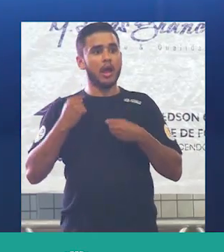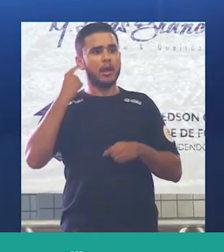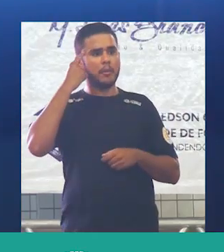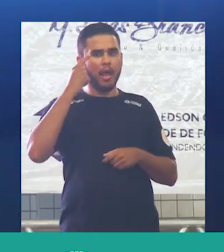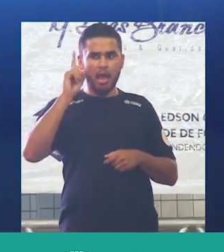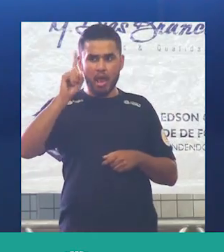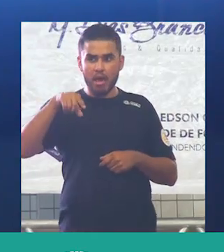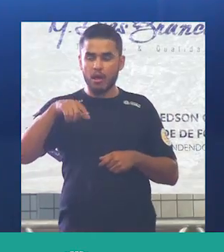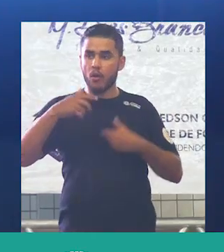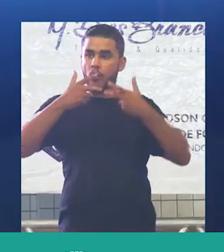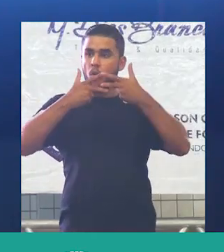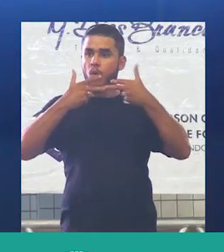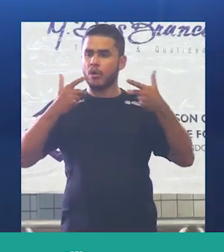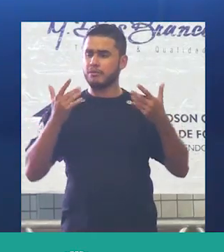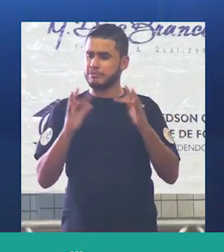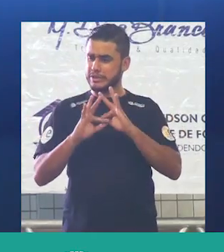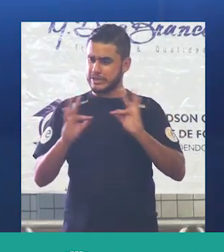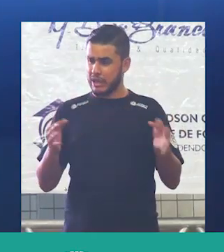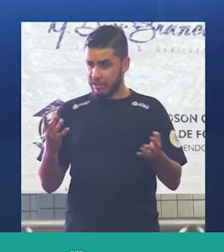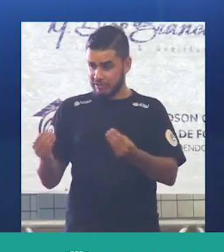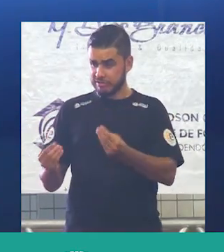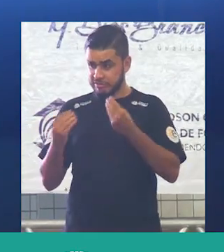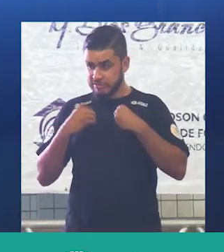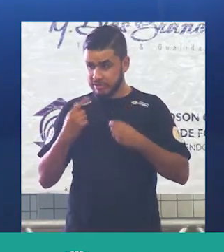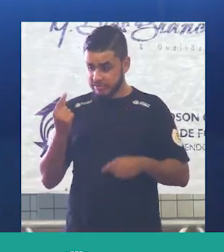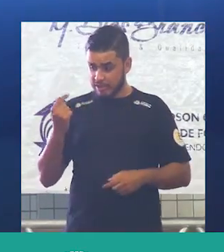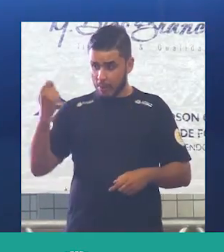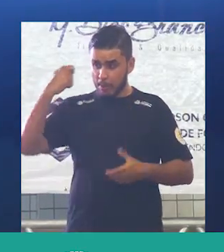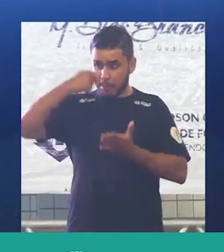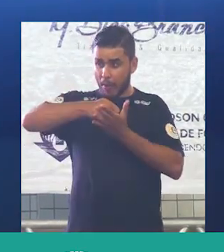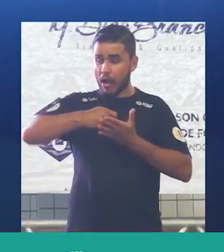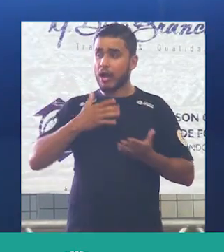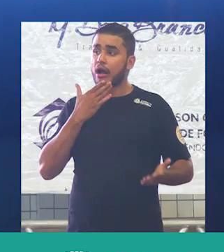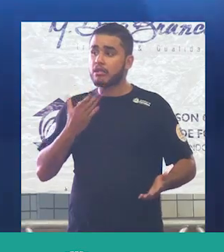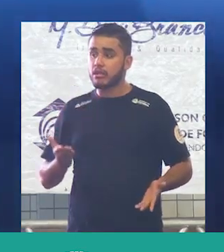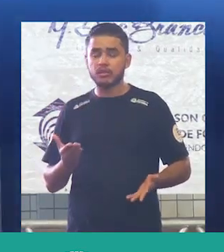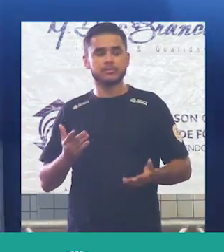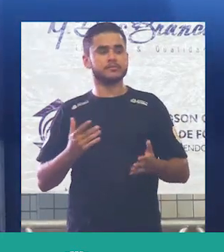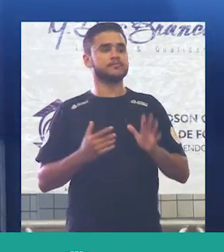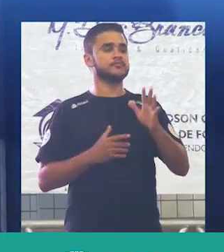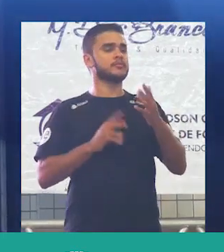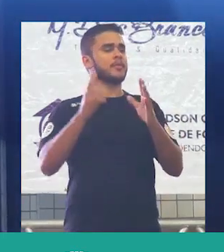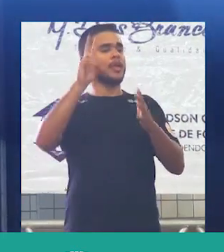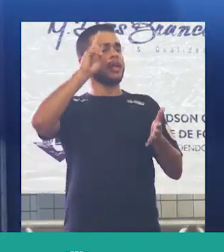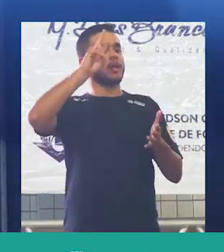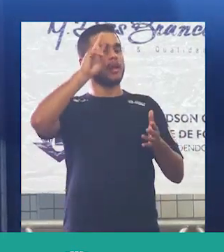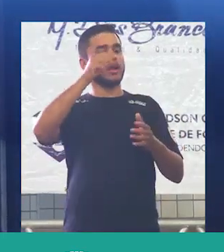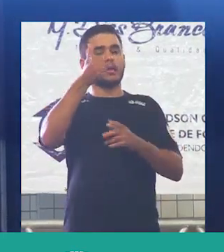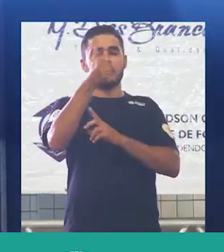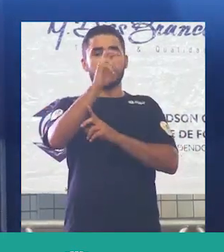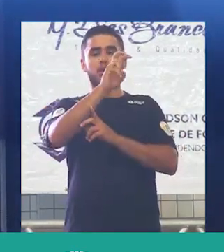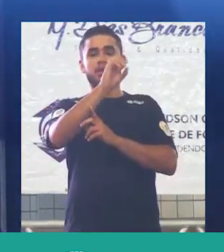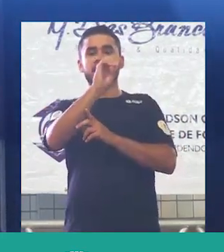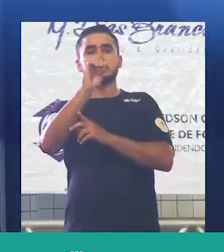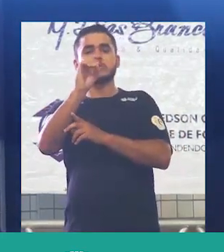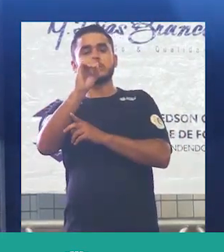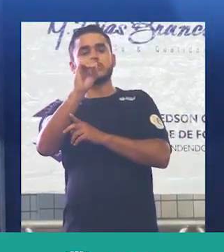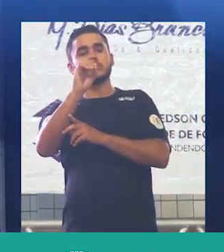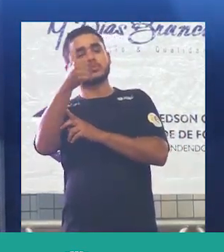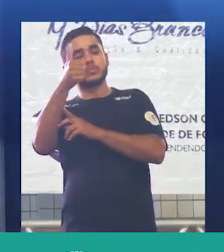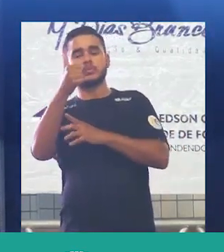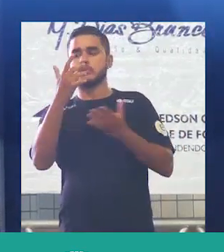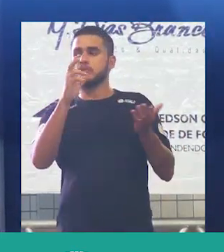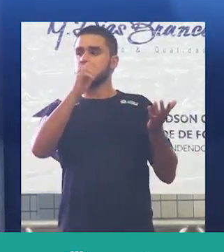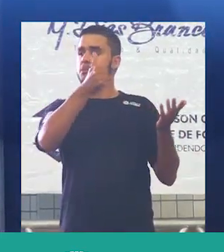anzol é algo extremamente simples. Mas imagine um índio em 1501, 1502,